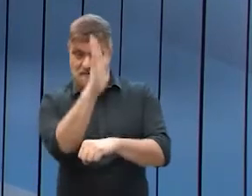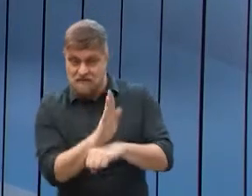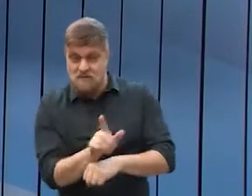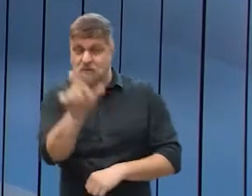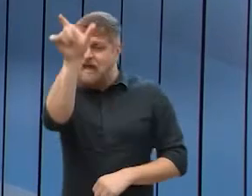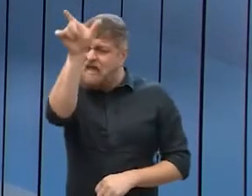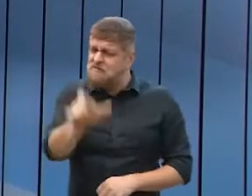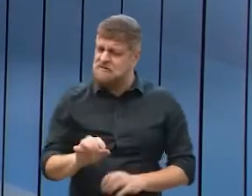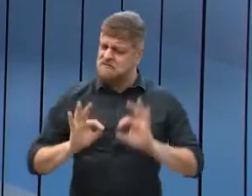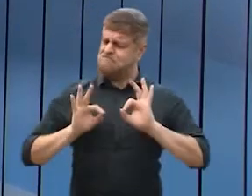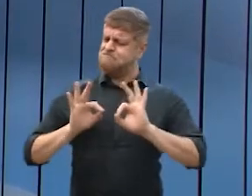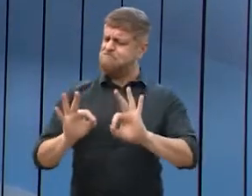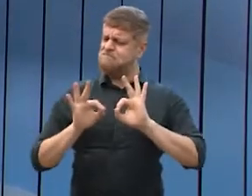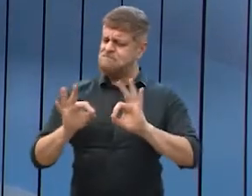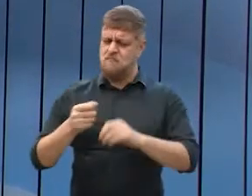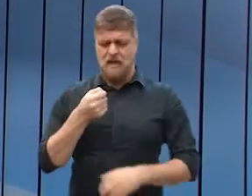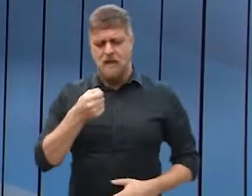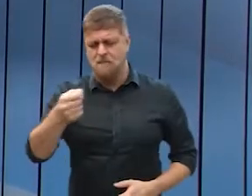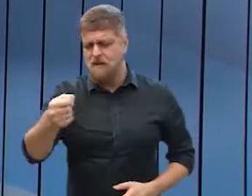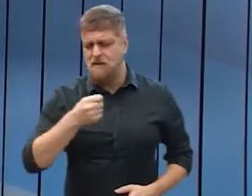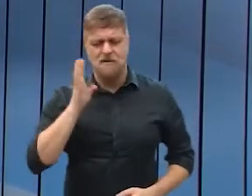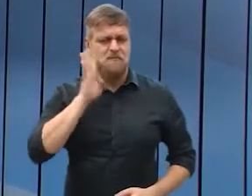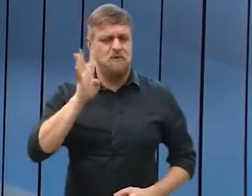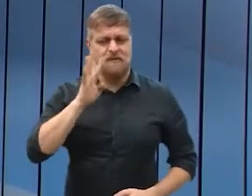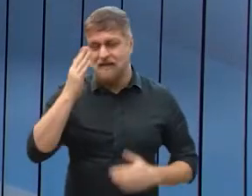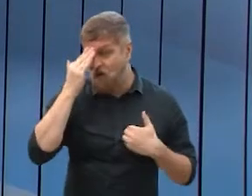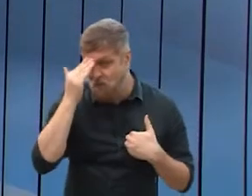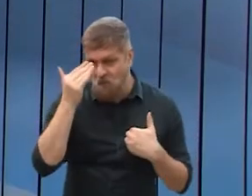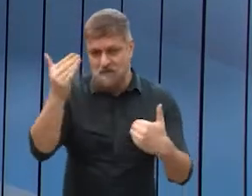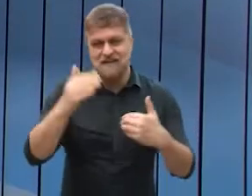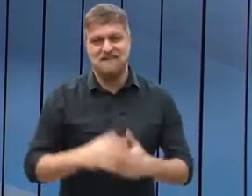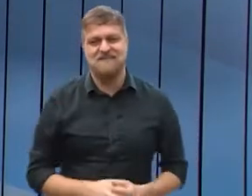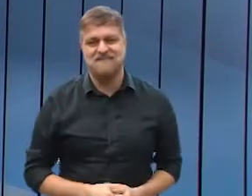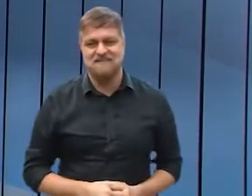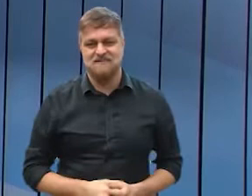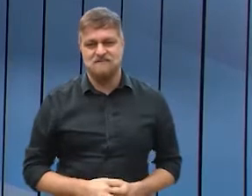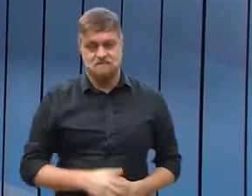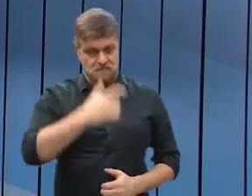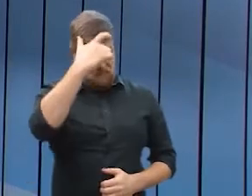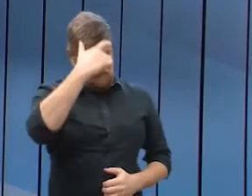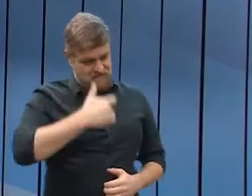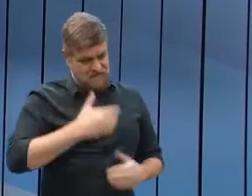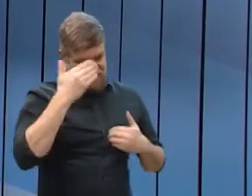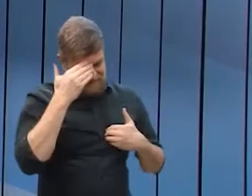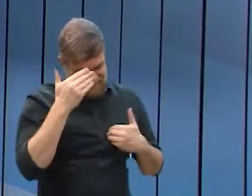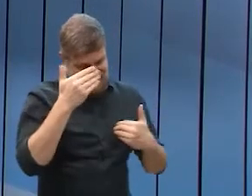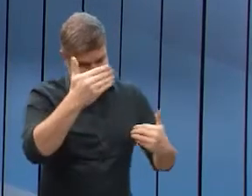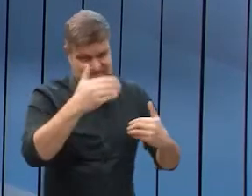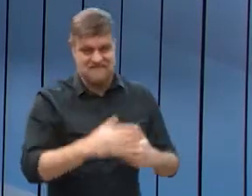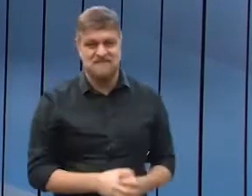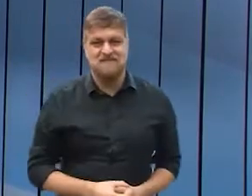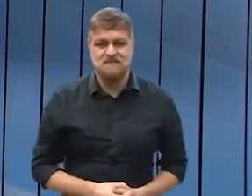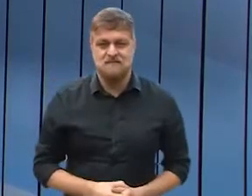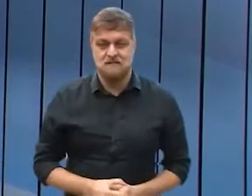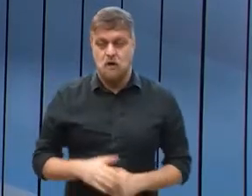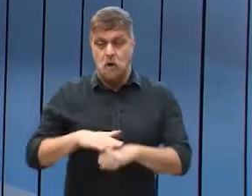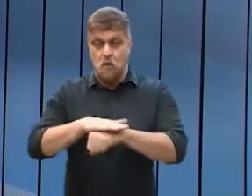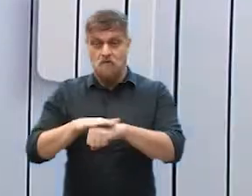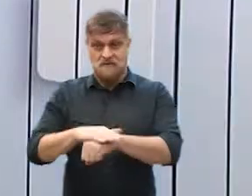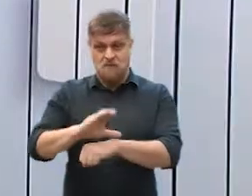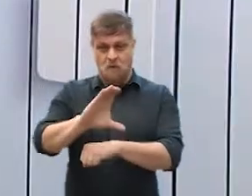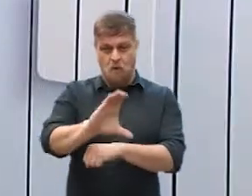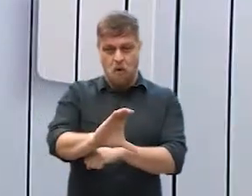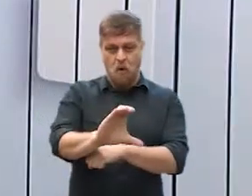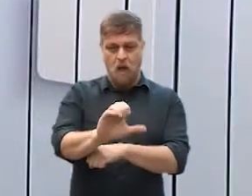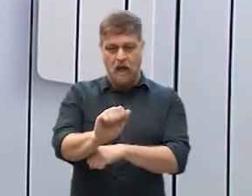sua participação aqui foi muito bacana. Muito obrigado, Carolina. Eu que agradeço, muito obrigada. Então tá bom, conversamos com